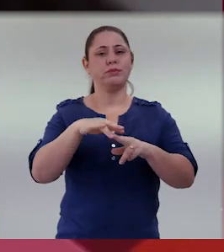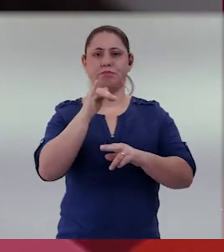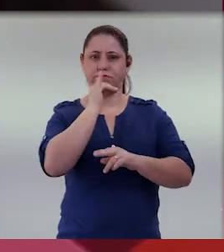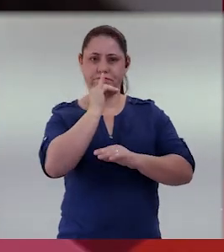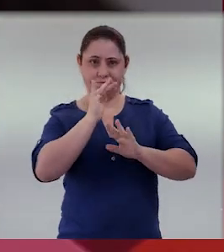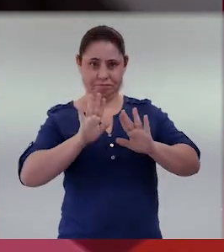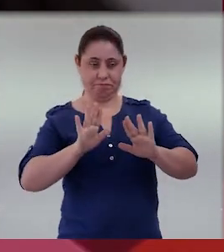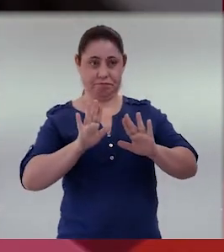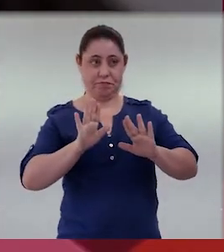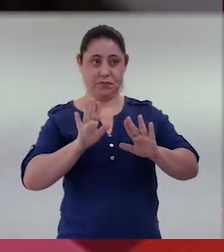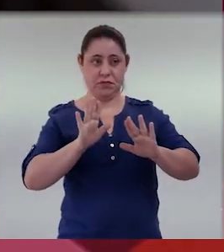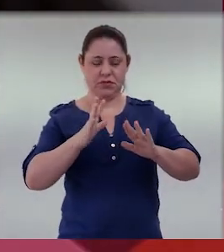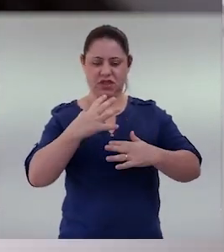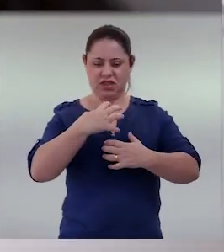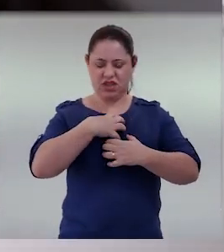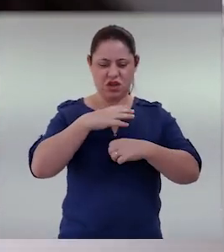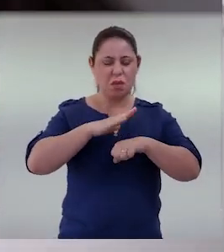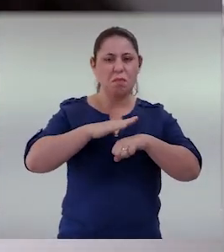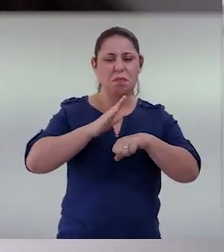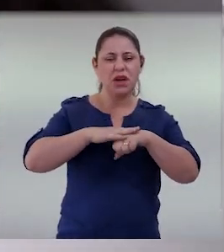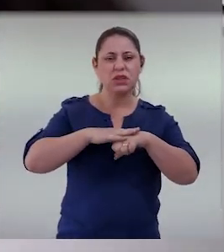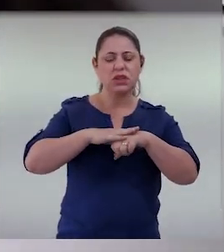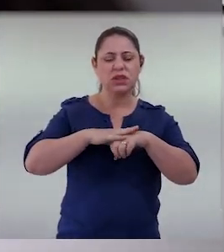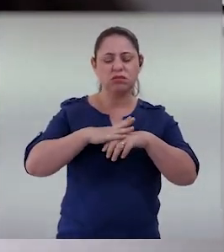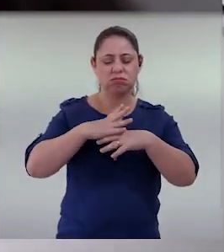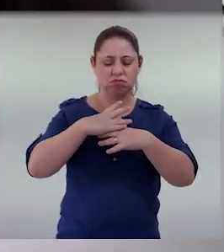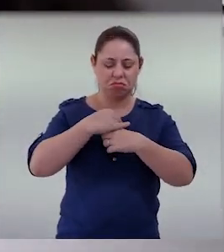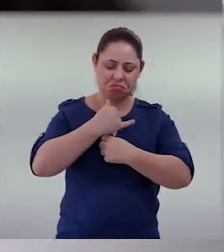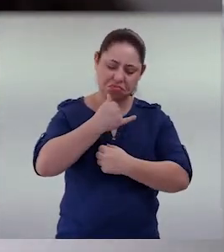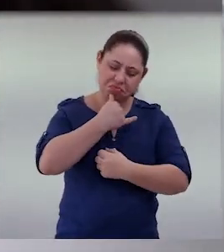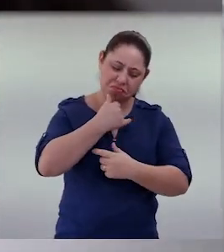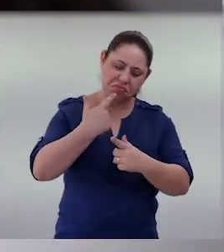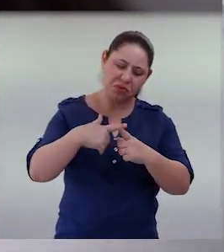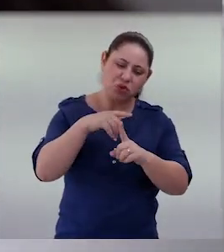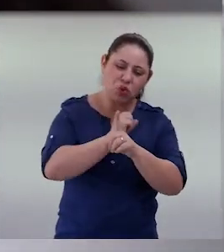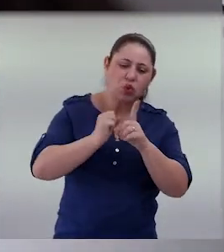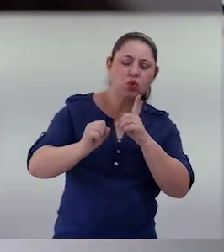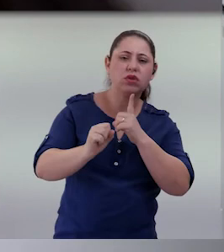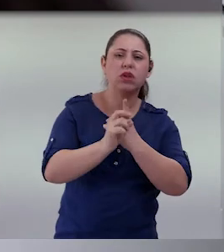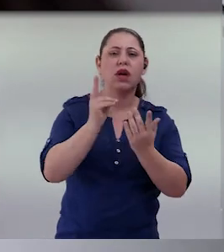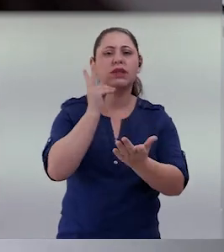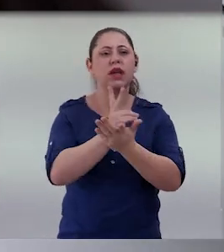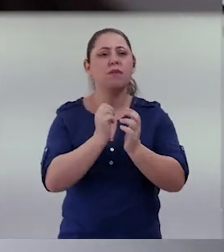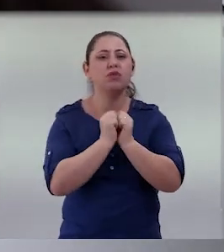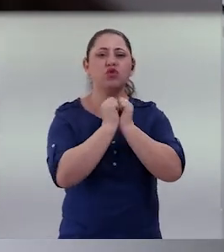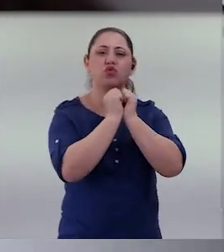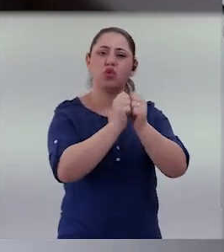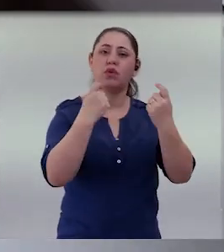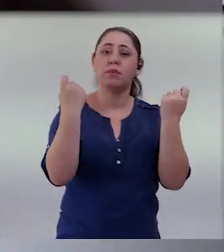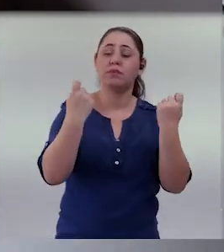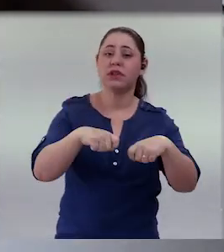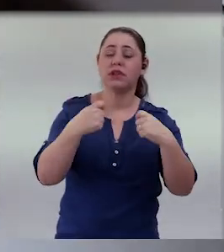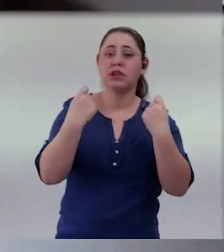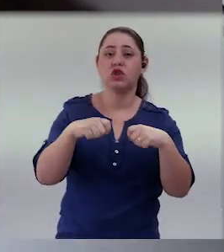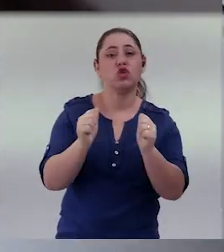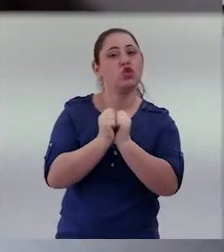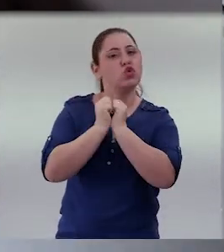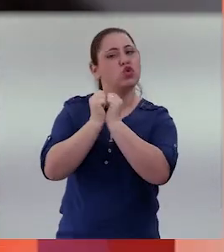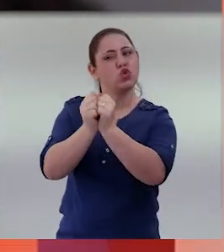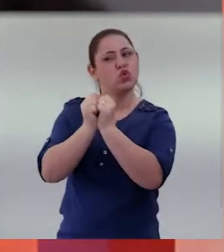E é por isso, por exemplo, que nós nos sentimos mais tristes, porque somos seres sociais, a gente sempre